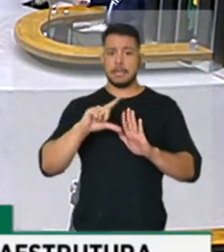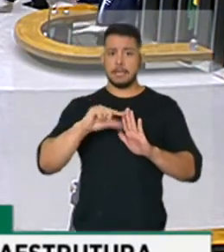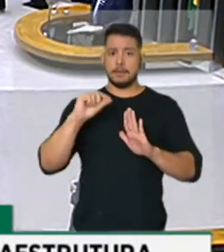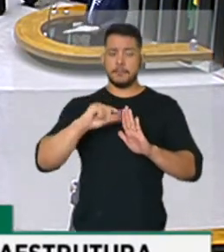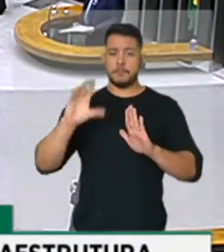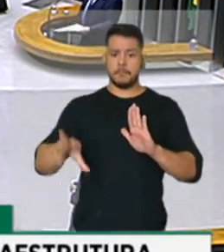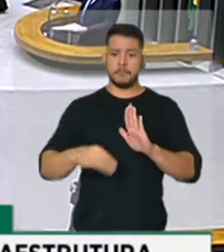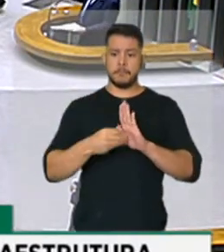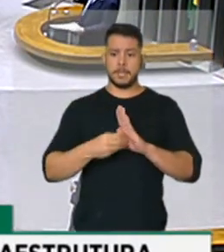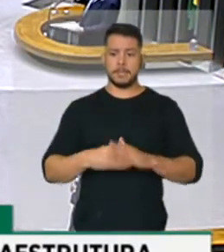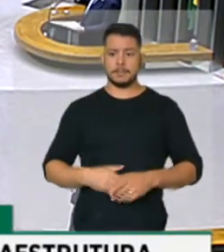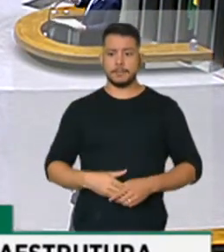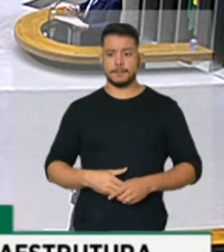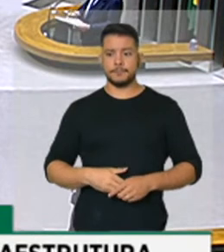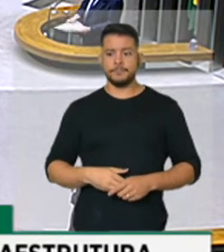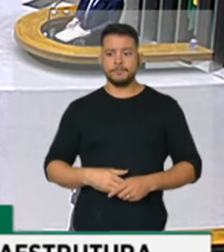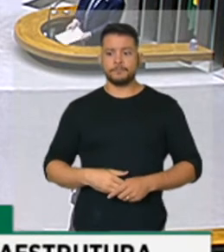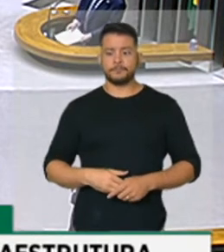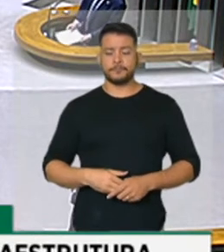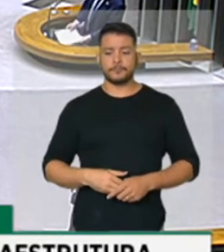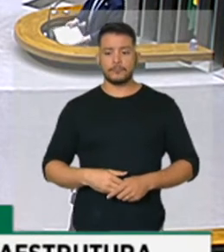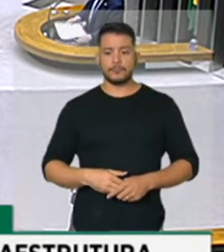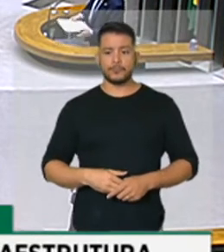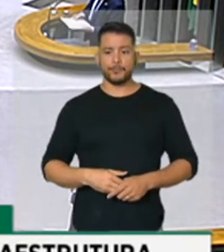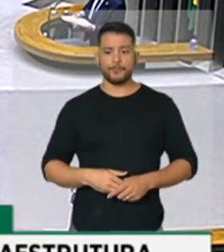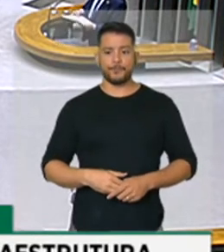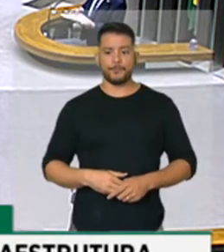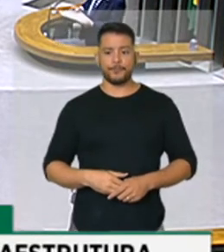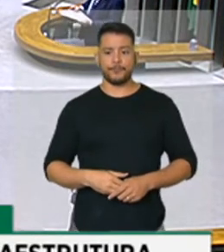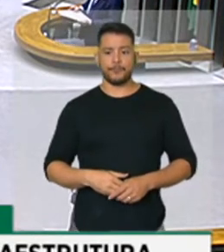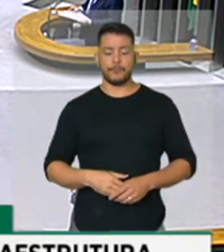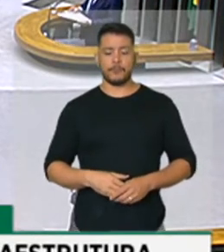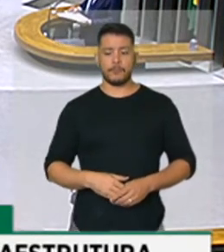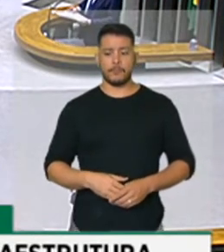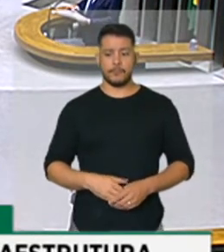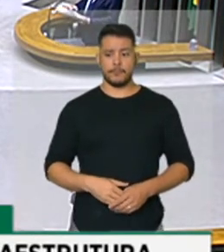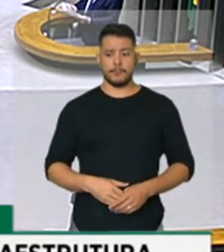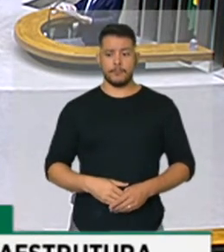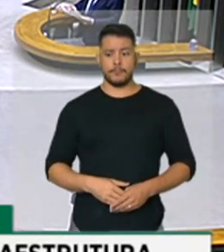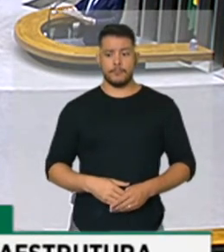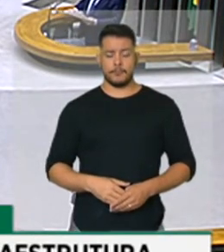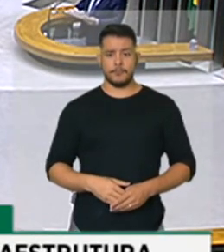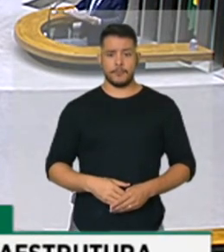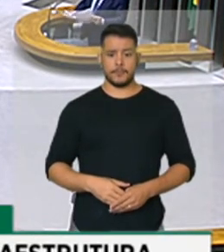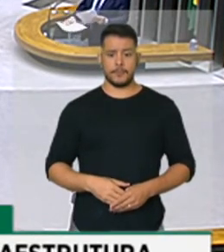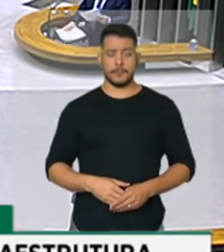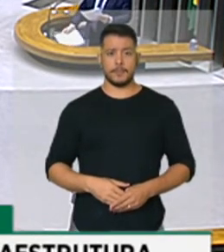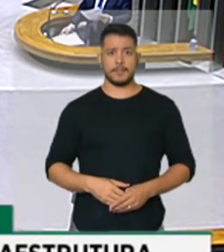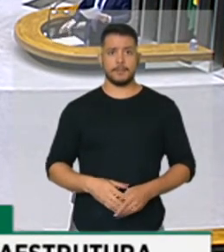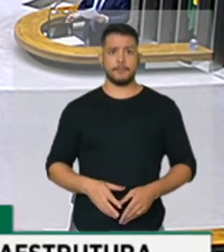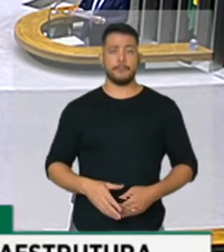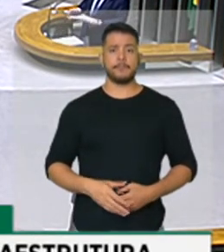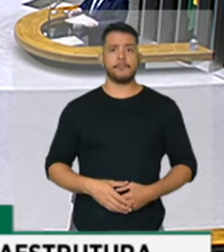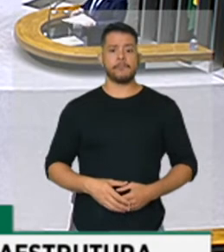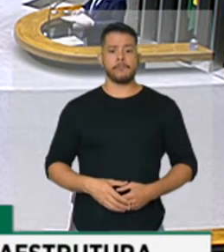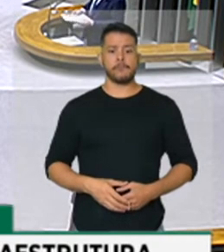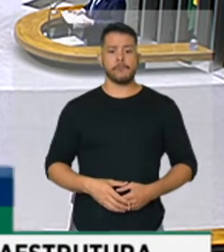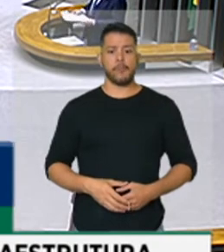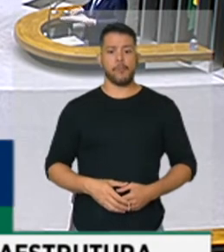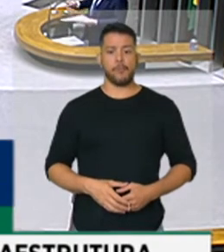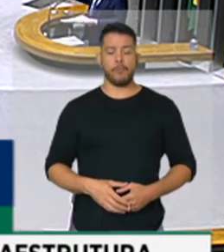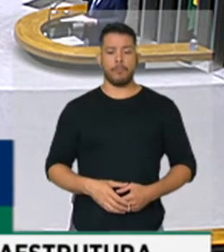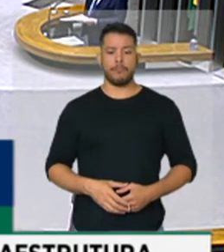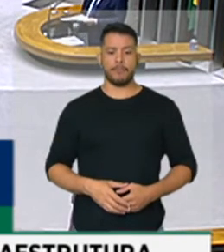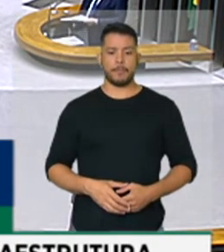Bom, depois da discussão e apresentação de emendas no plenário, o deputado Arnaldo Jardim vai falar sobre o que ele pensa das emendas que foram